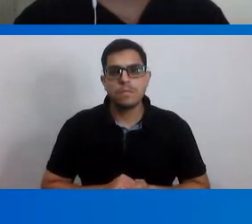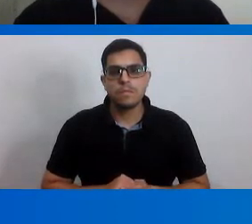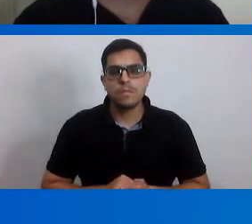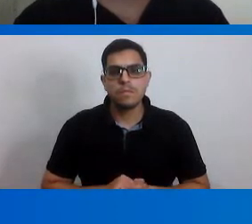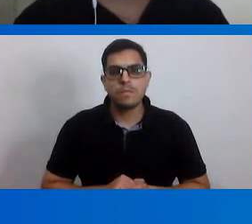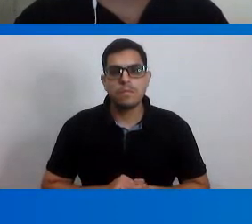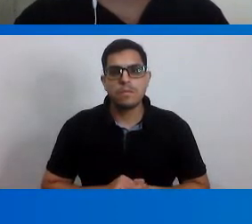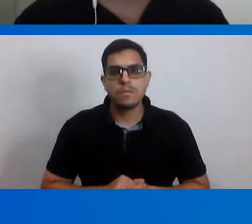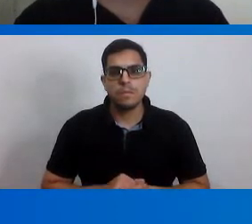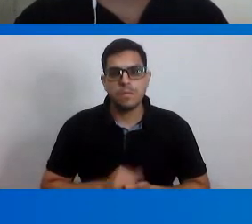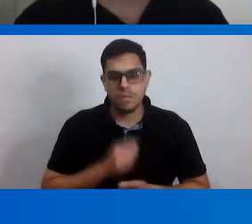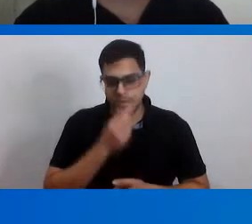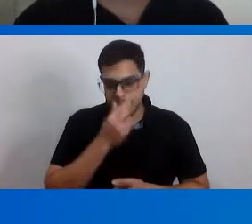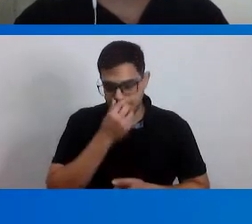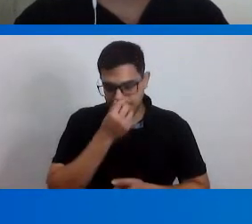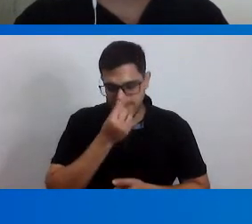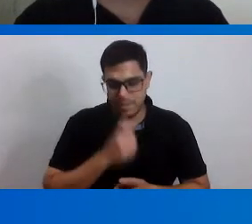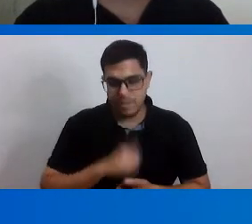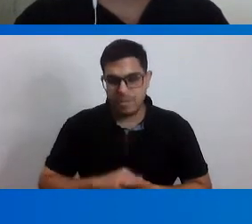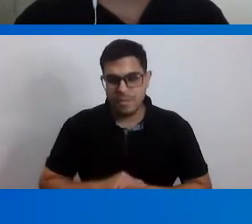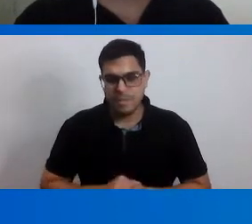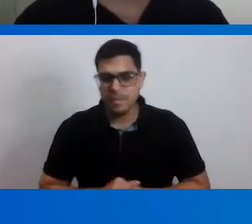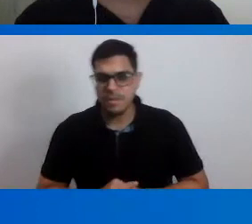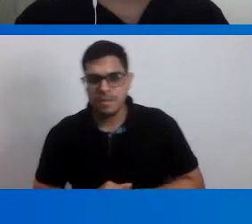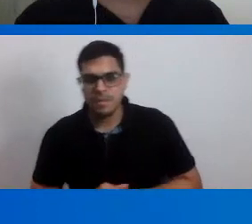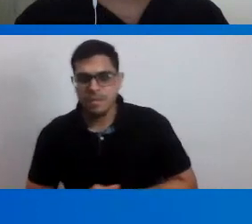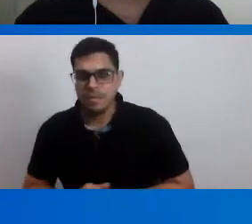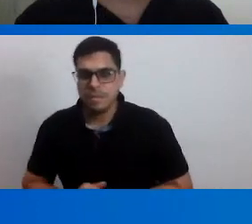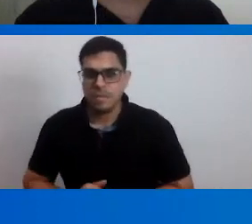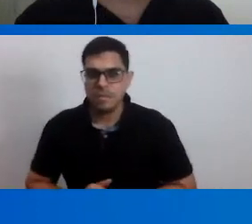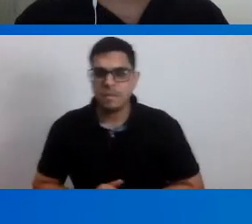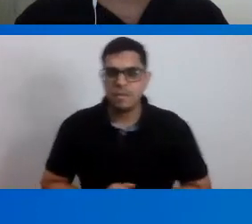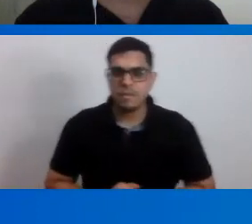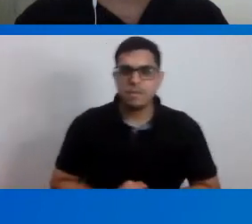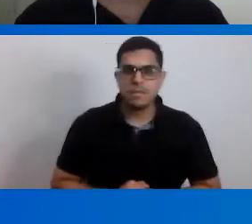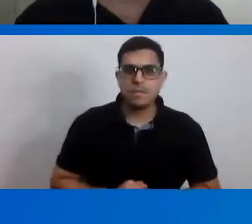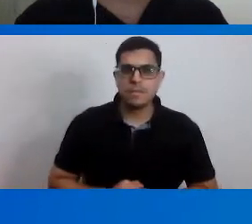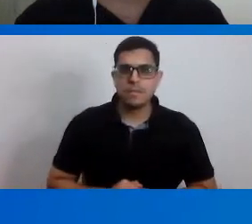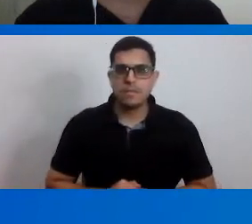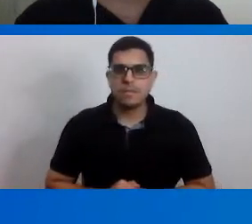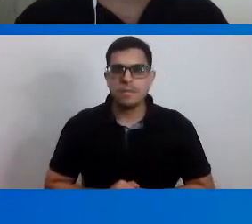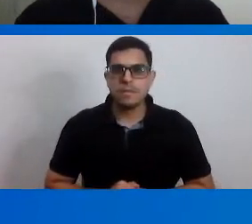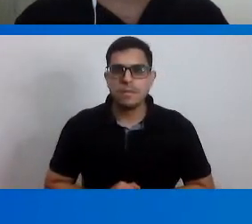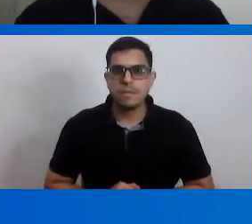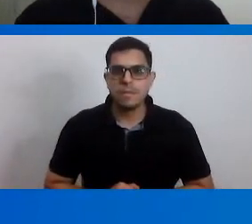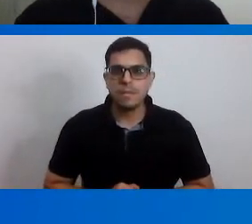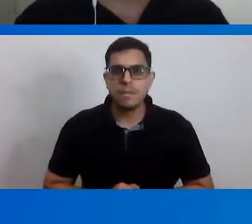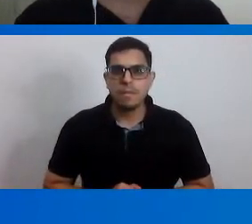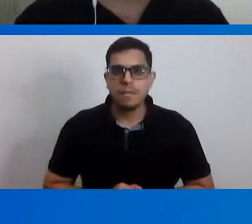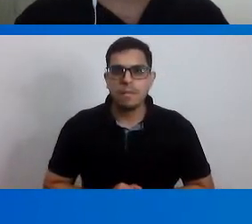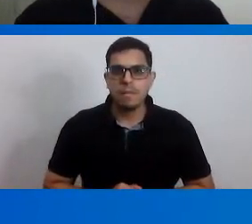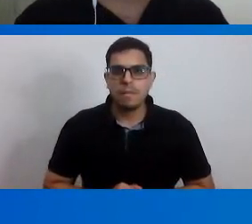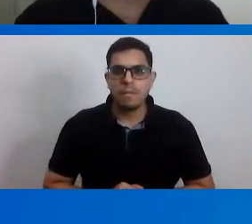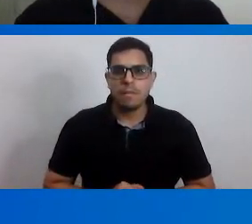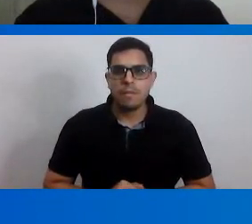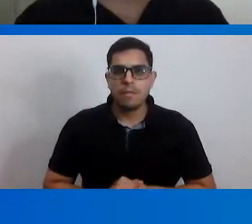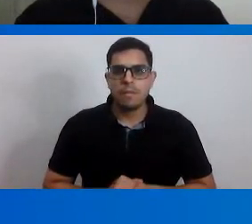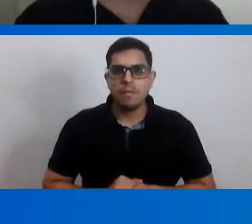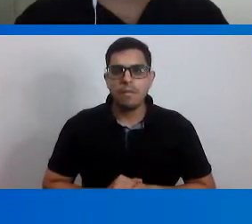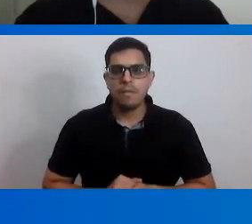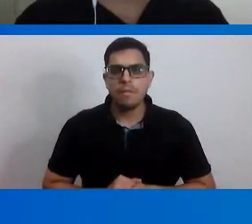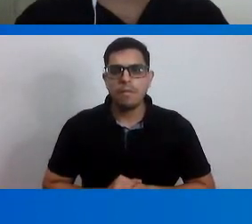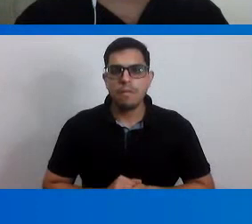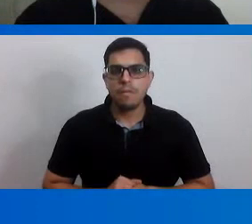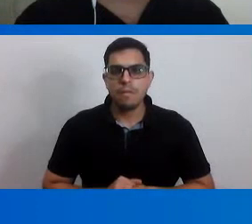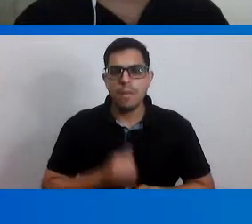e É natural esse processo e eu diria de novo não haveria possibilidade de fazer melhor do que isso a forma de você usar